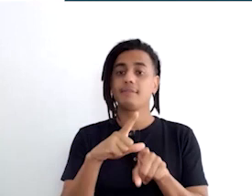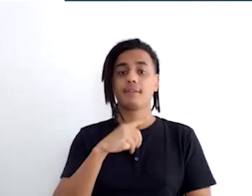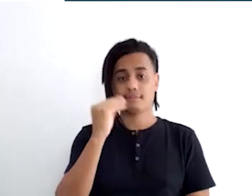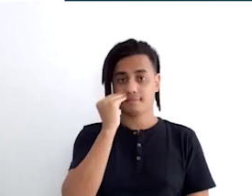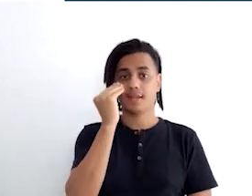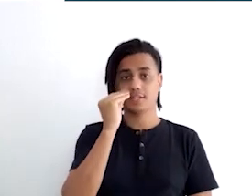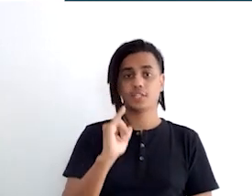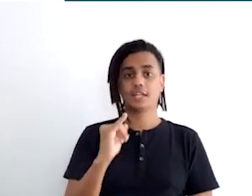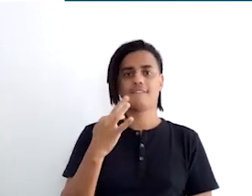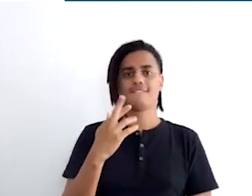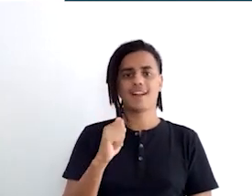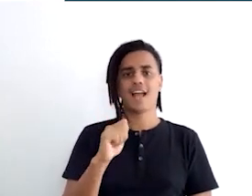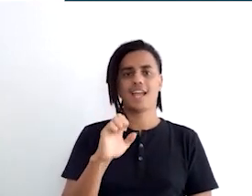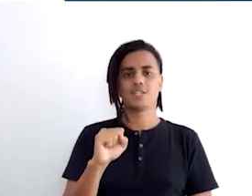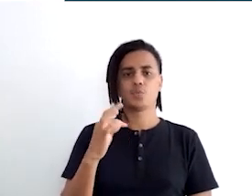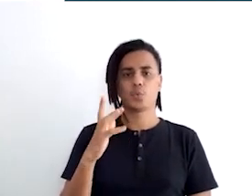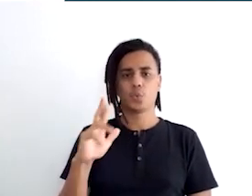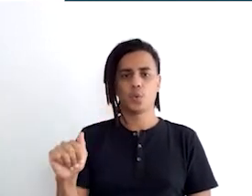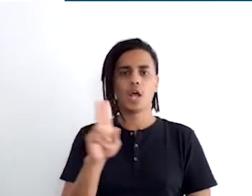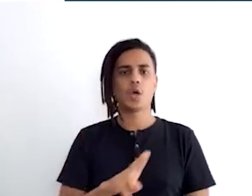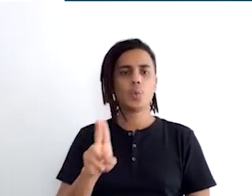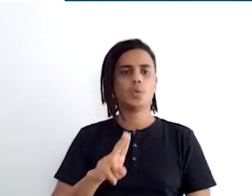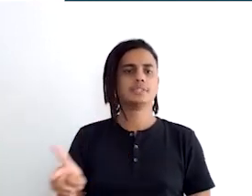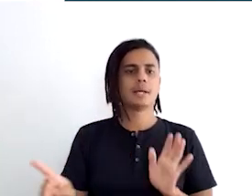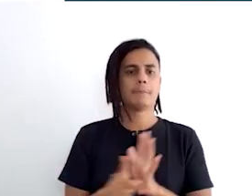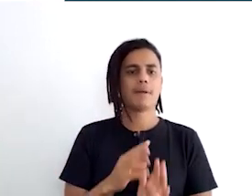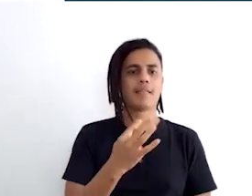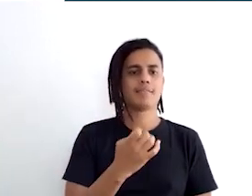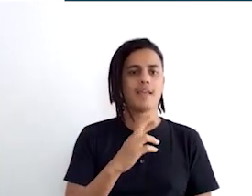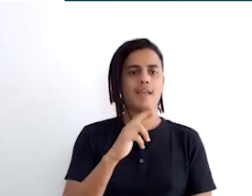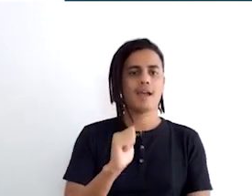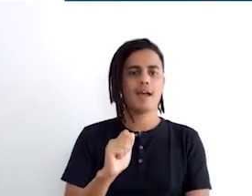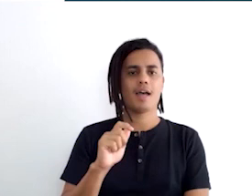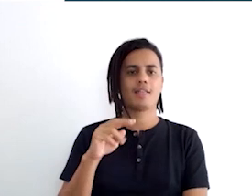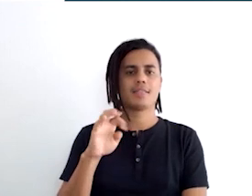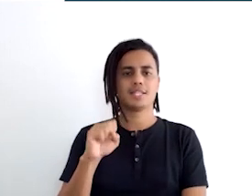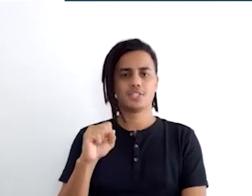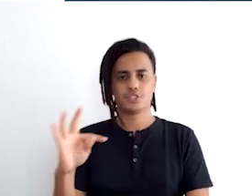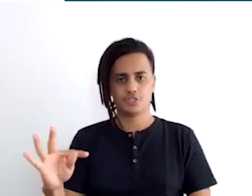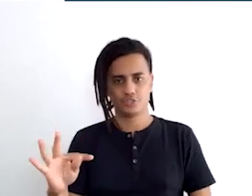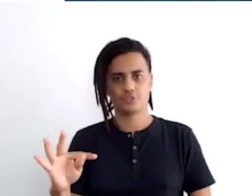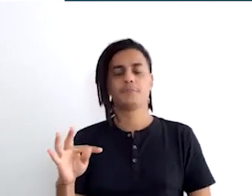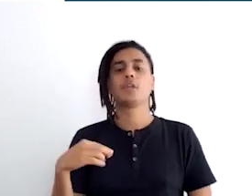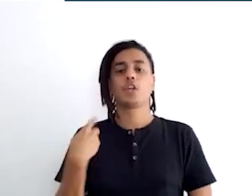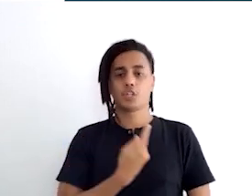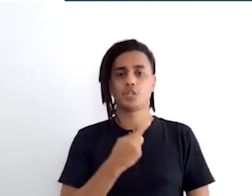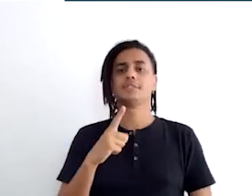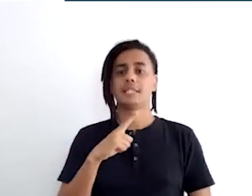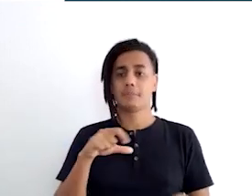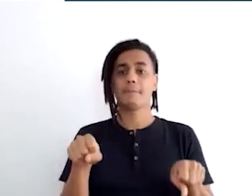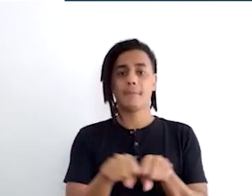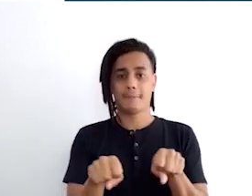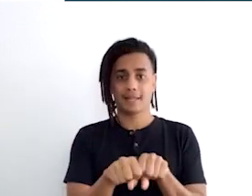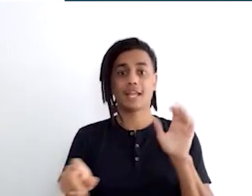o TerraTest para poder rodar os testes em cima da infraestrutura que está sendo criada. Também temos pipeline para infraestrutura, para deploy